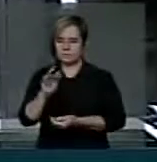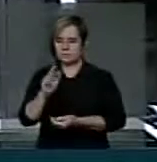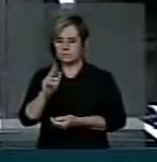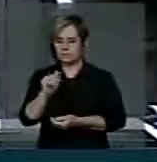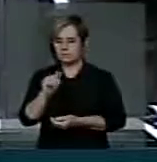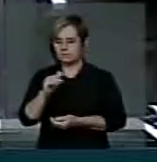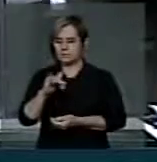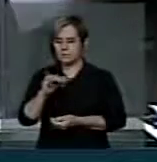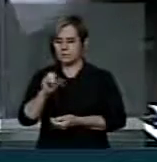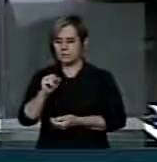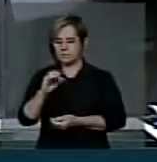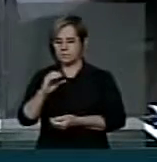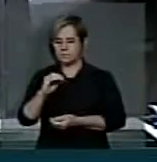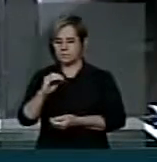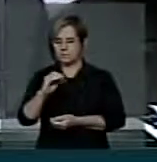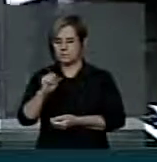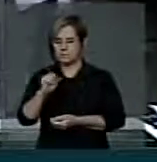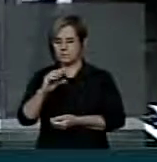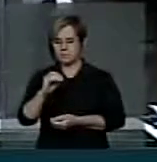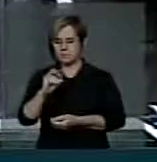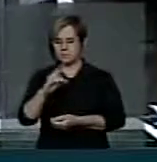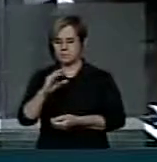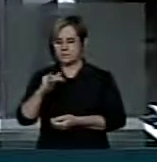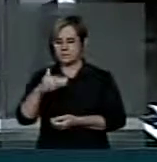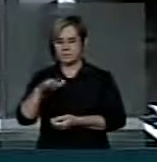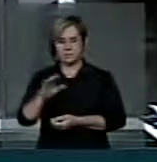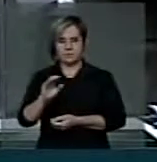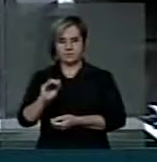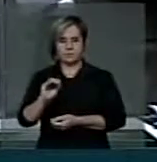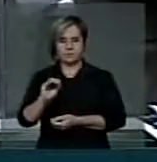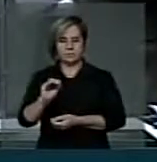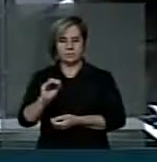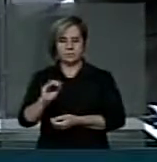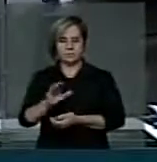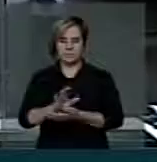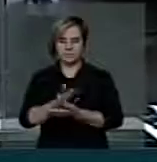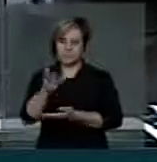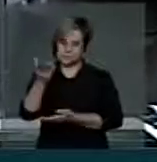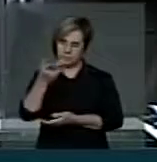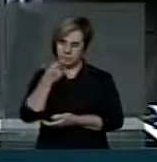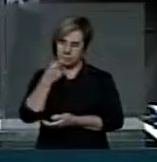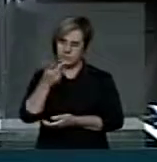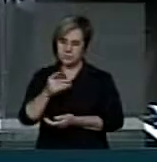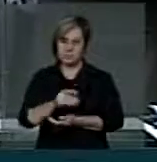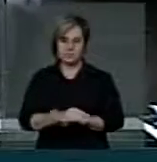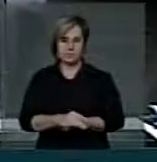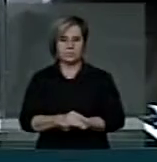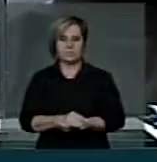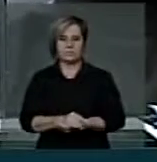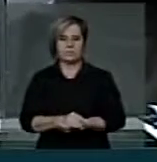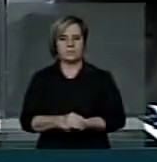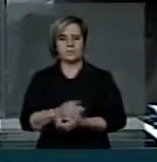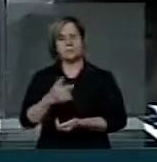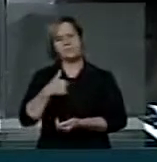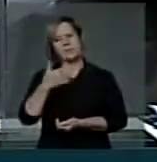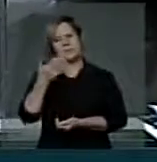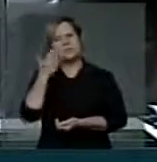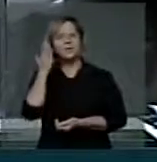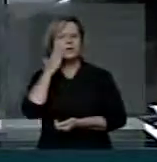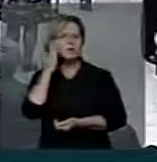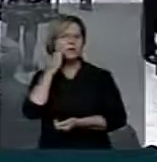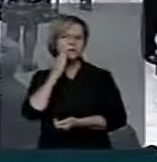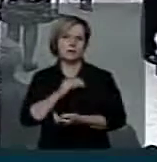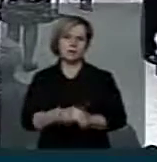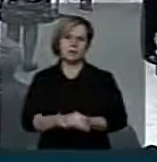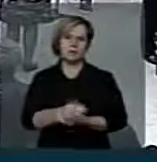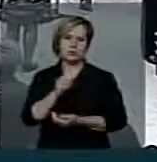pedido senhor do deputado Antônio Garotinho. Eu gostaria. Mas eu vou conceder a palavra, Vossa Excelência. Eu gostaria de saber se